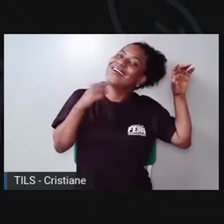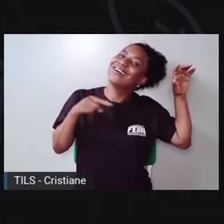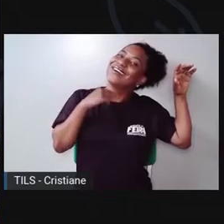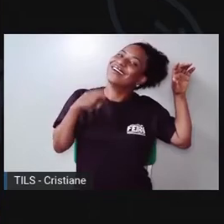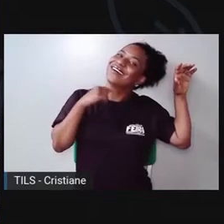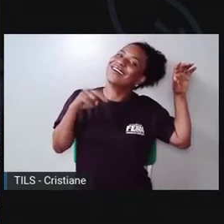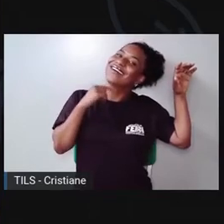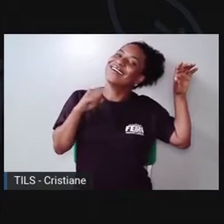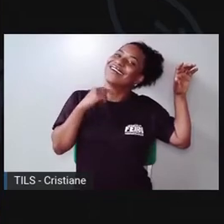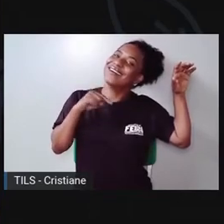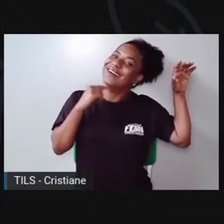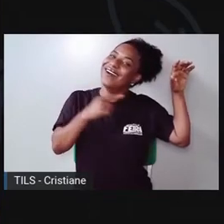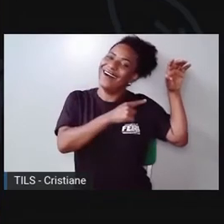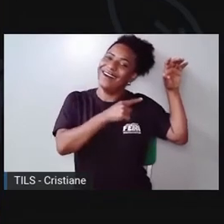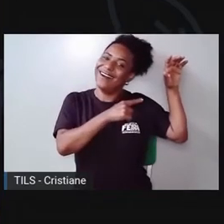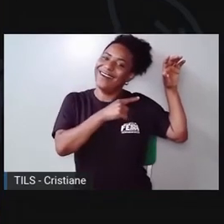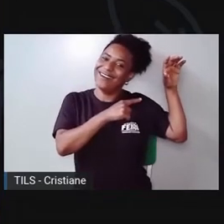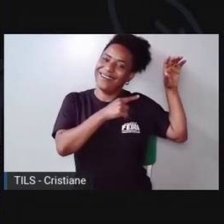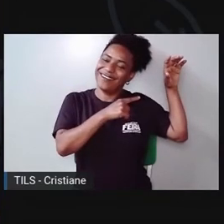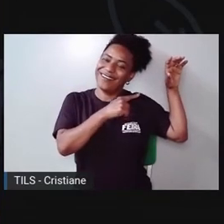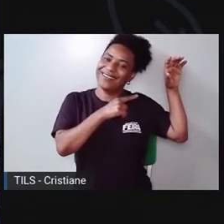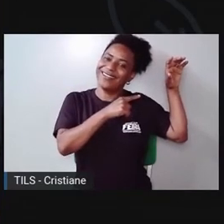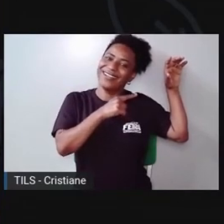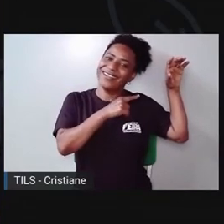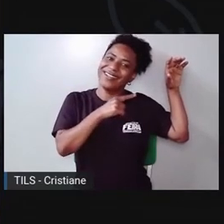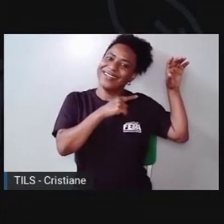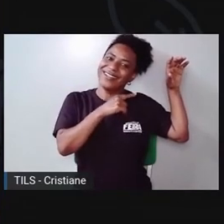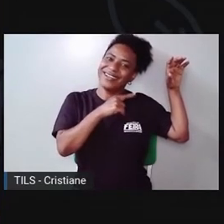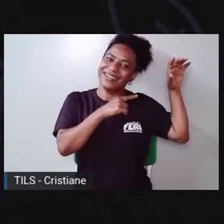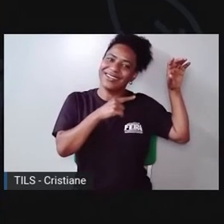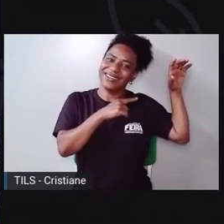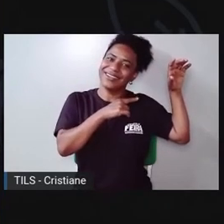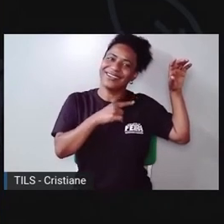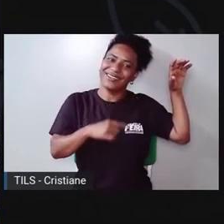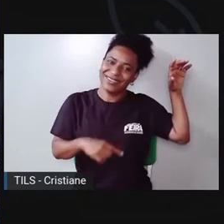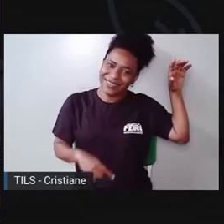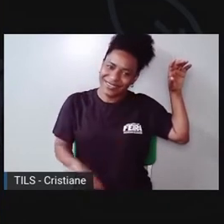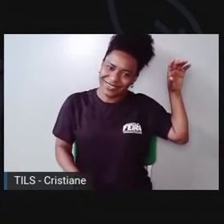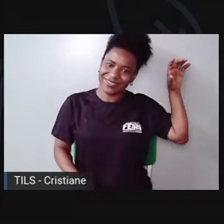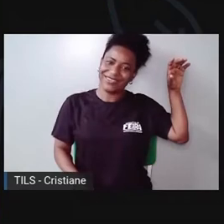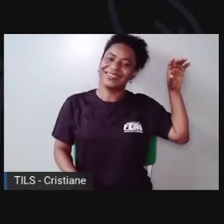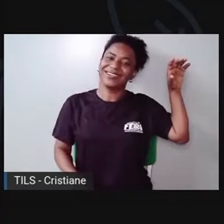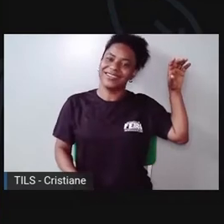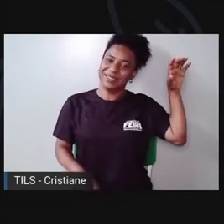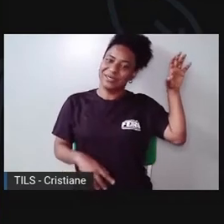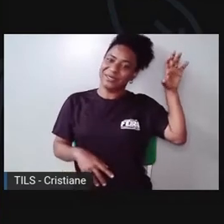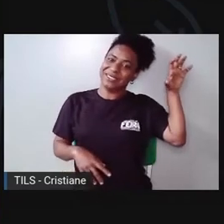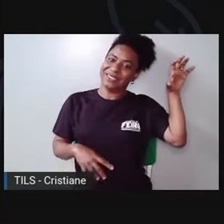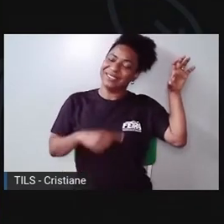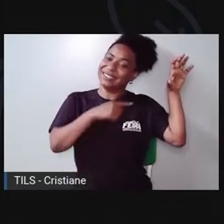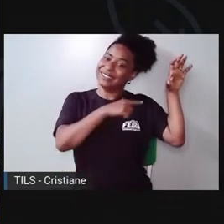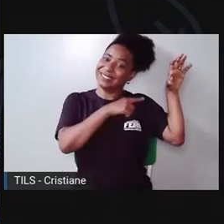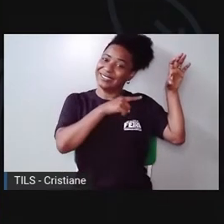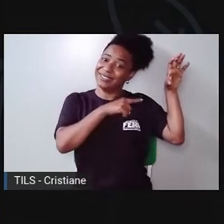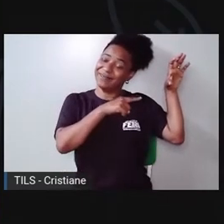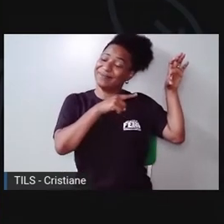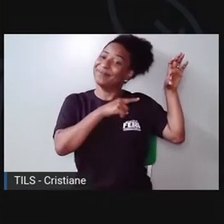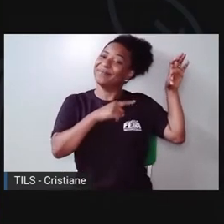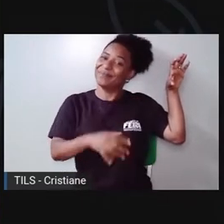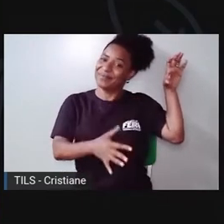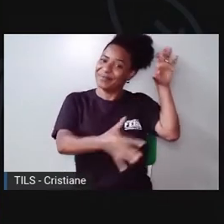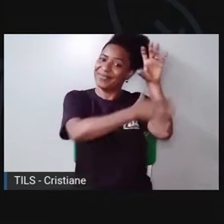mais uma eu duvido aqui eu fico emprego estão muito no esporte e o jacaré